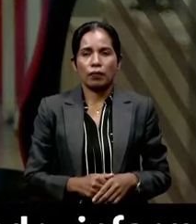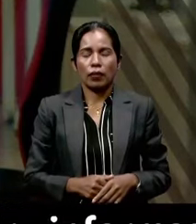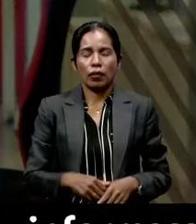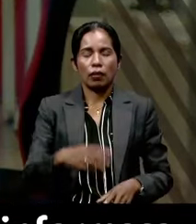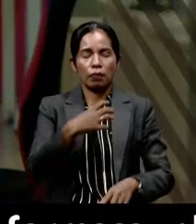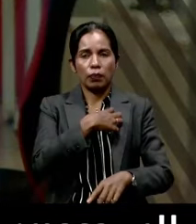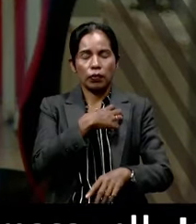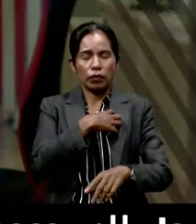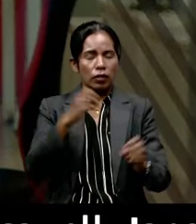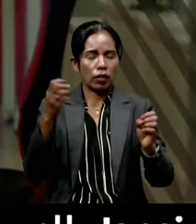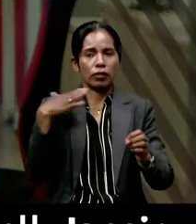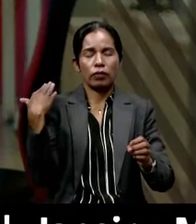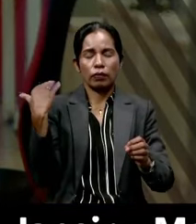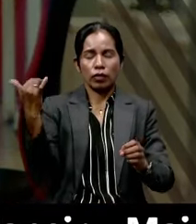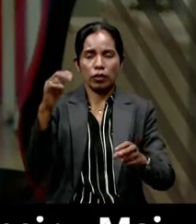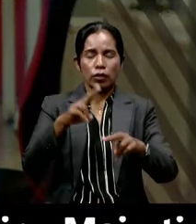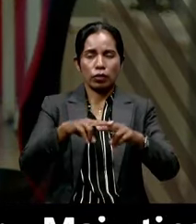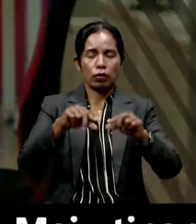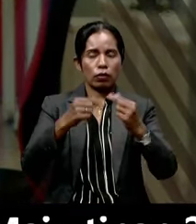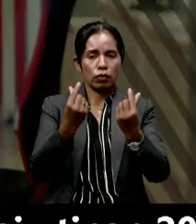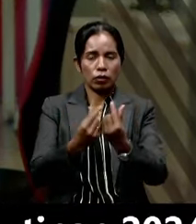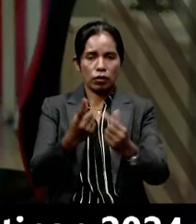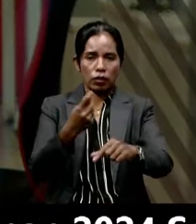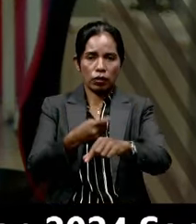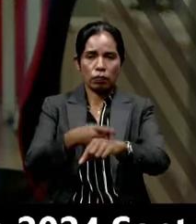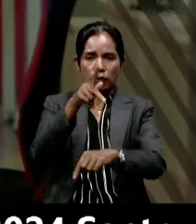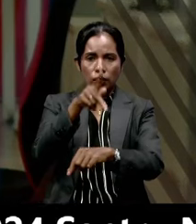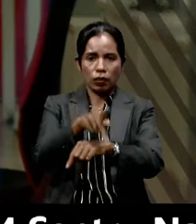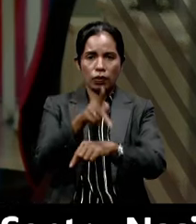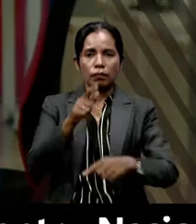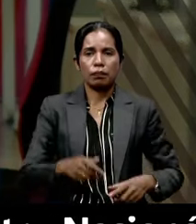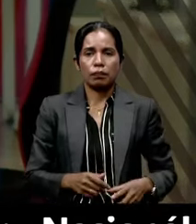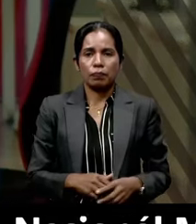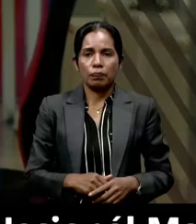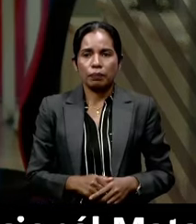Penetele la tolera zoven sirene betur grupo e a tempo calan.